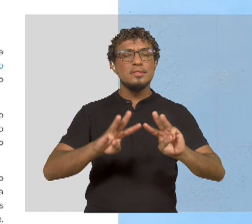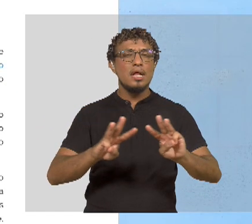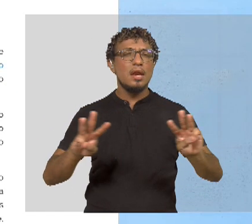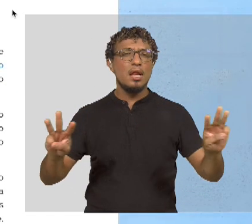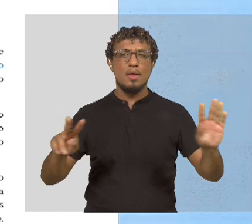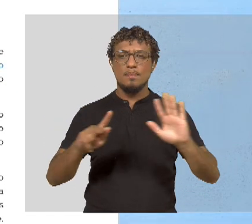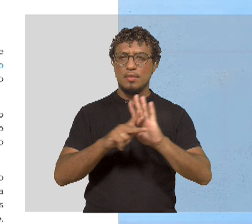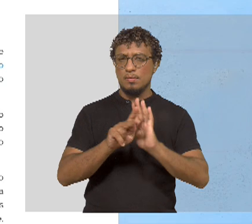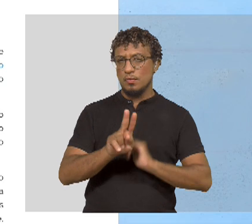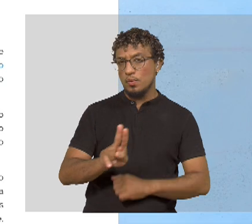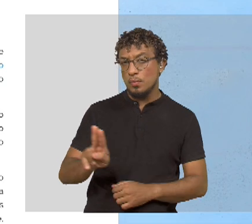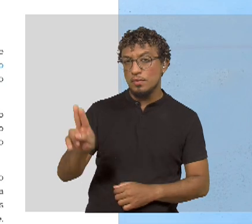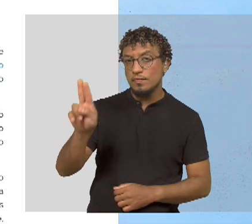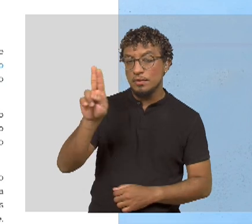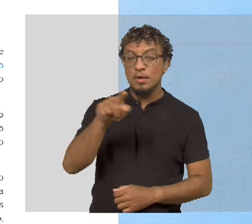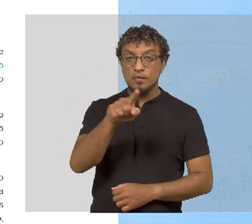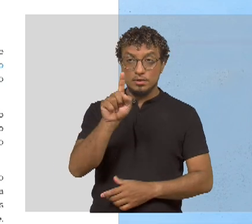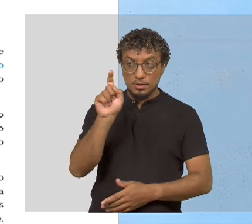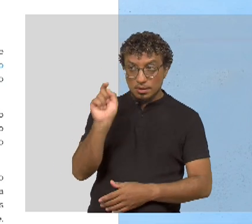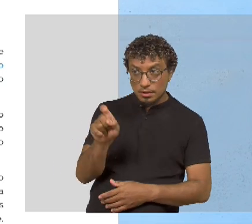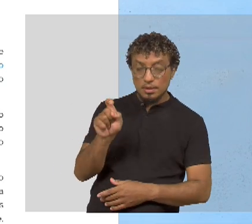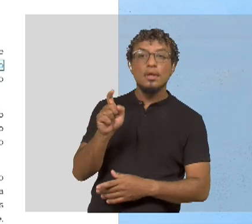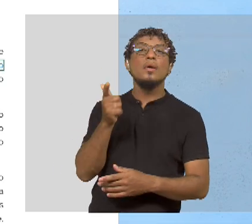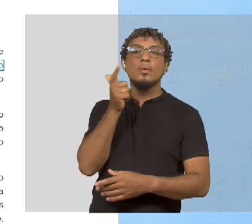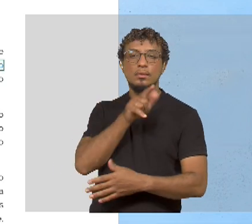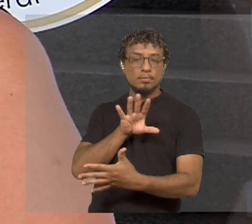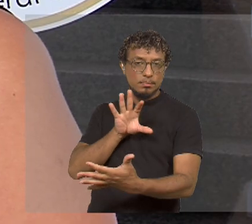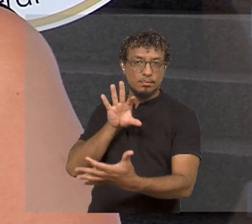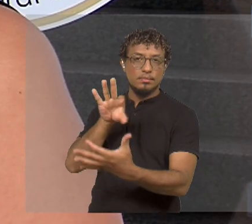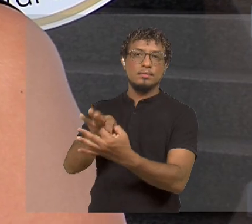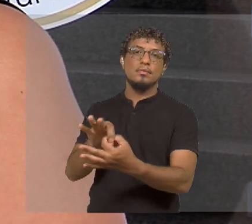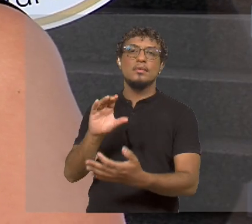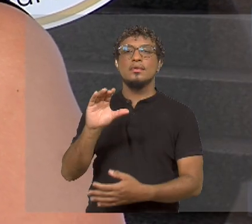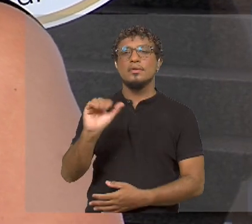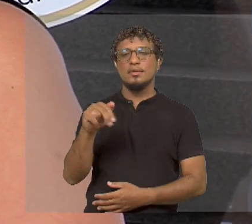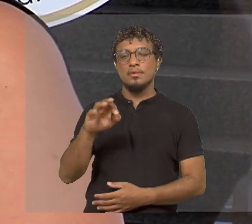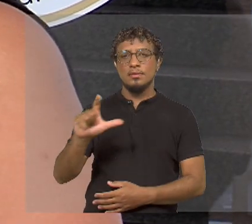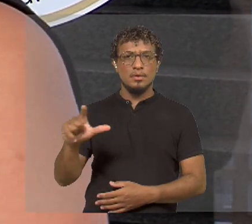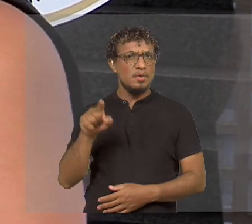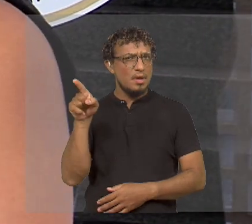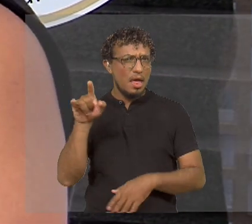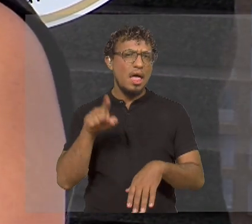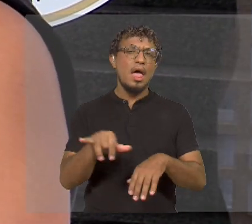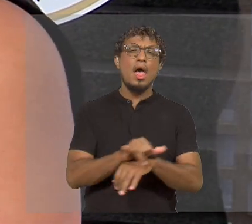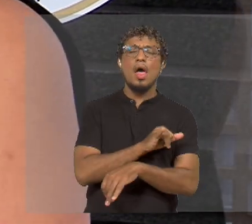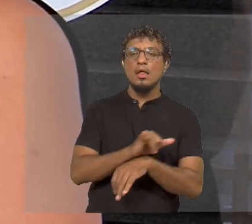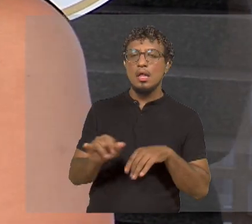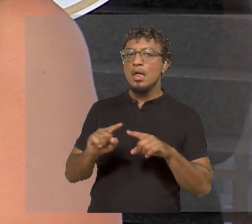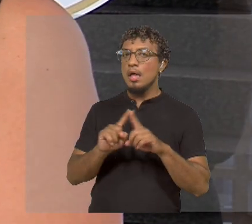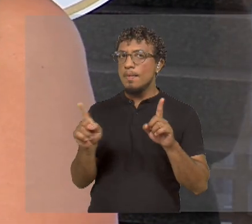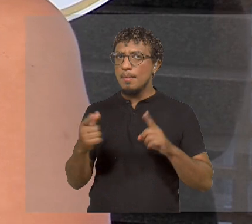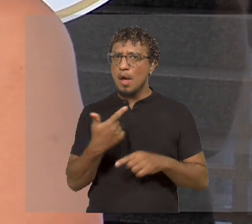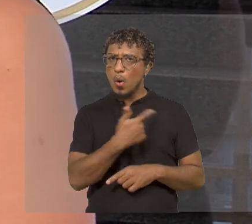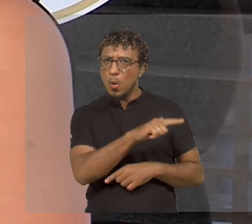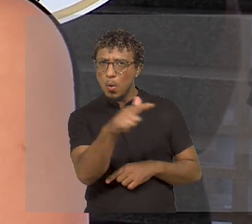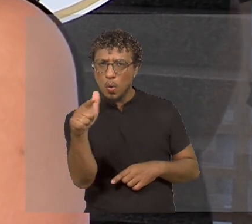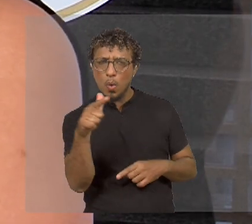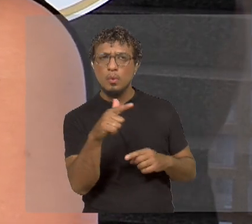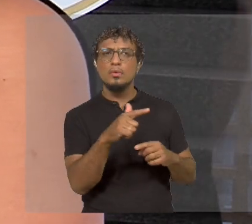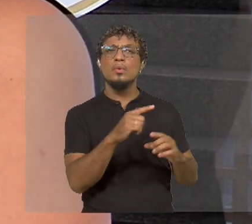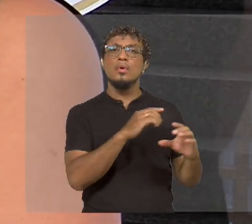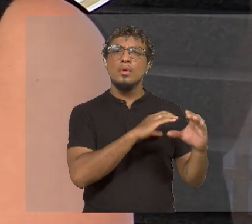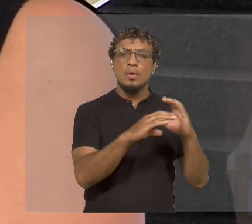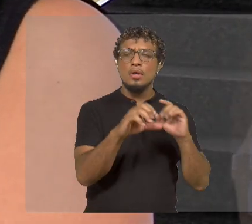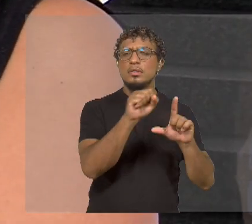universidade. É só a pessoa clicar no link e já está no canal. Francinete, esse é um canal alternativo, mas os demais canais de comunicação com os